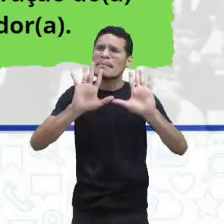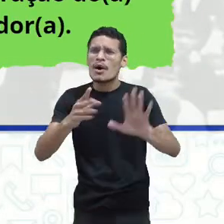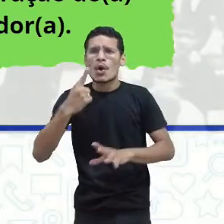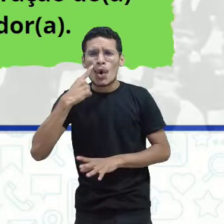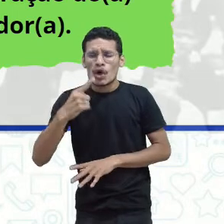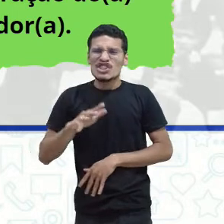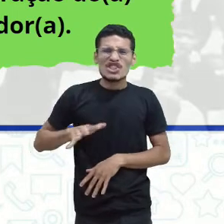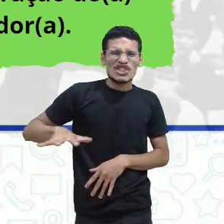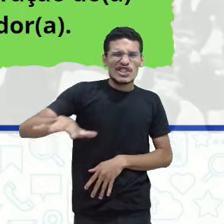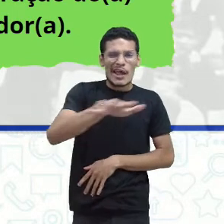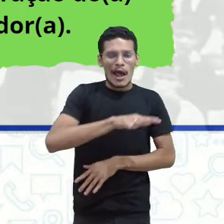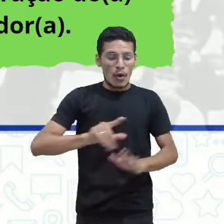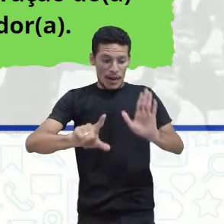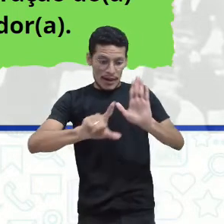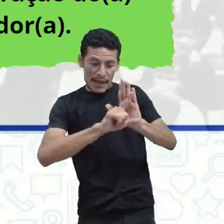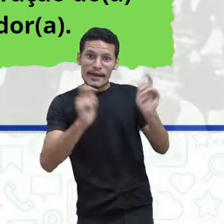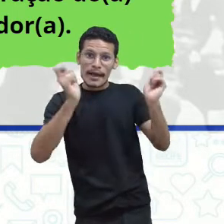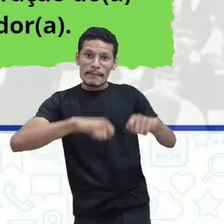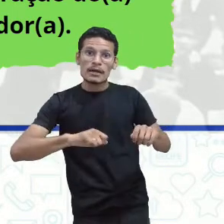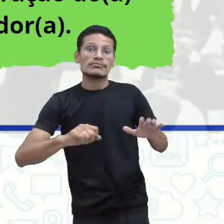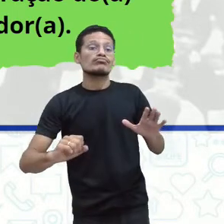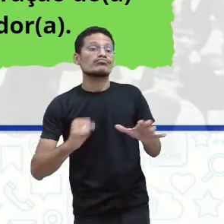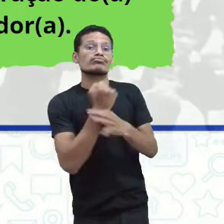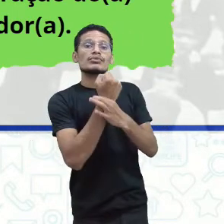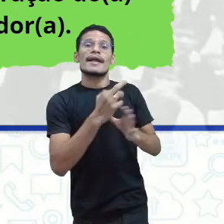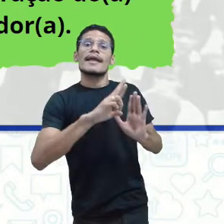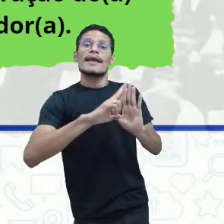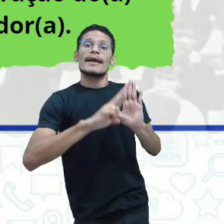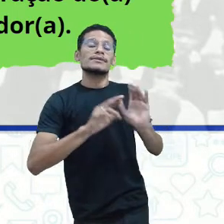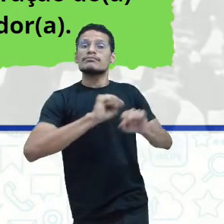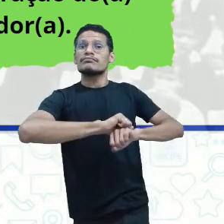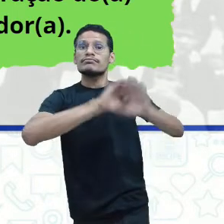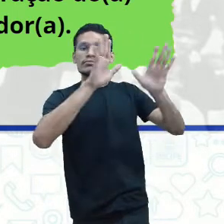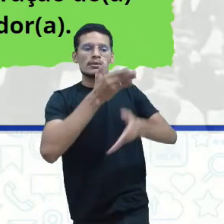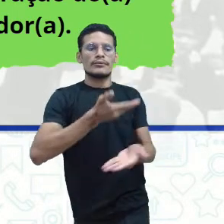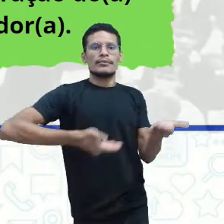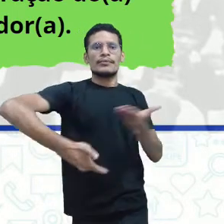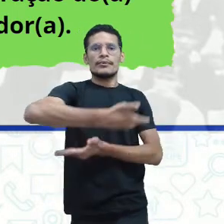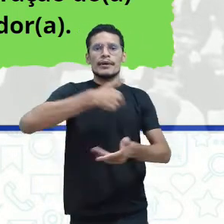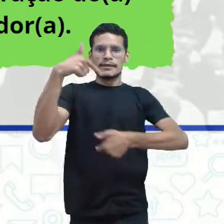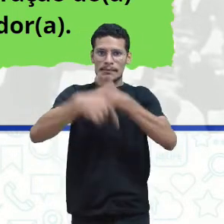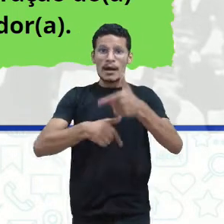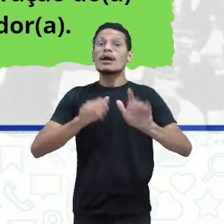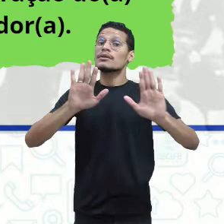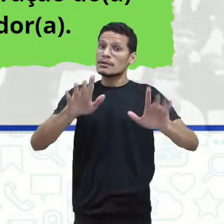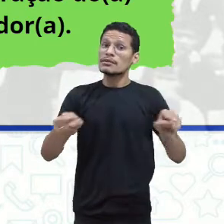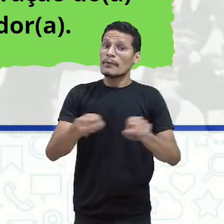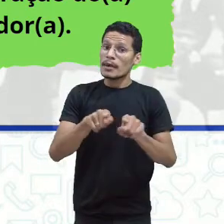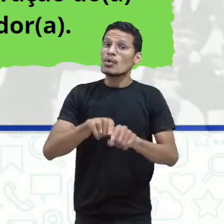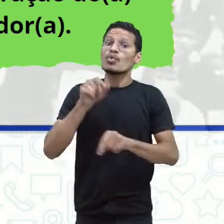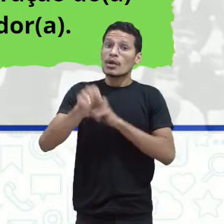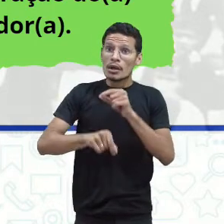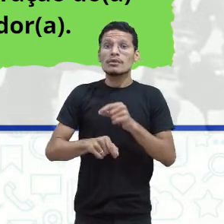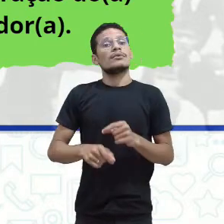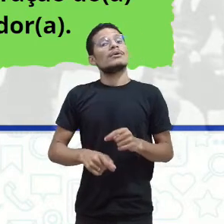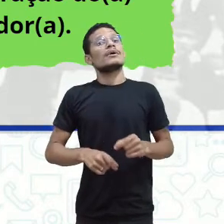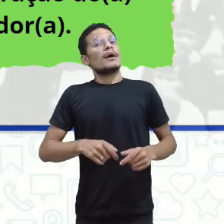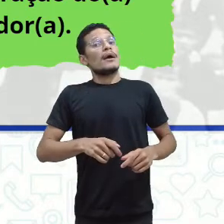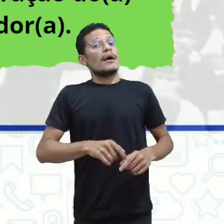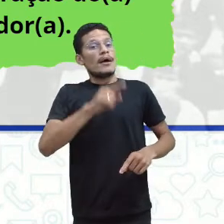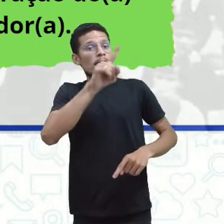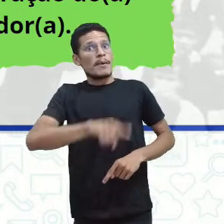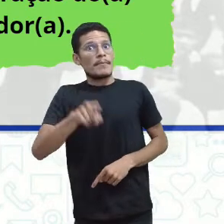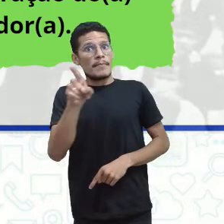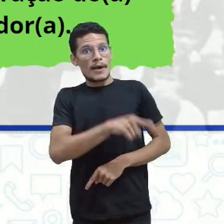modo geral, as leis trabalhistas garantem regras claras nas relações de trabalho, impedindo também a maior exploração do trabalhador